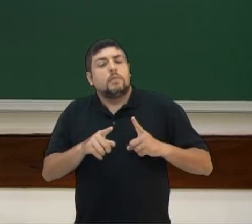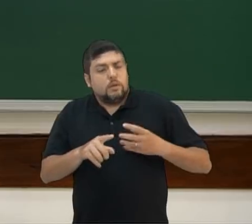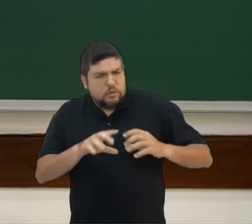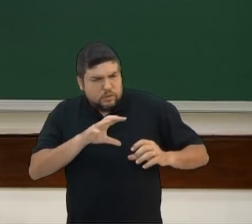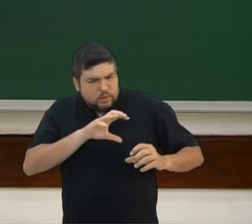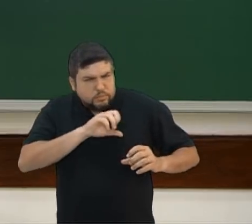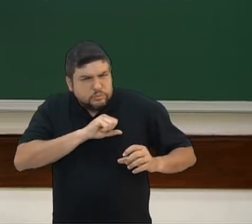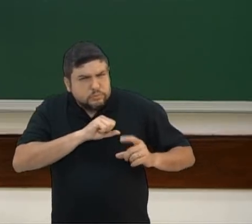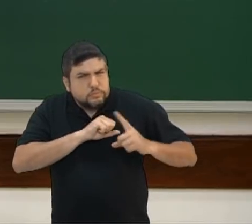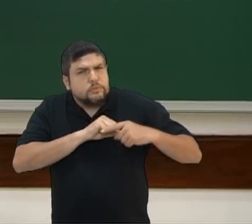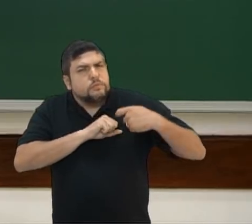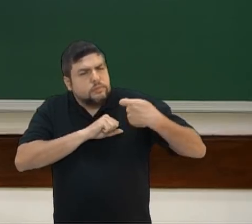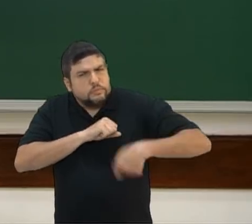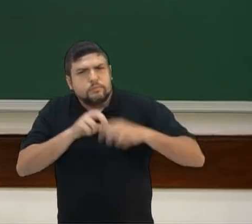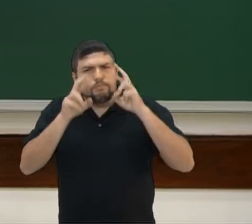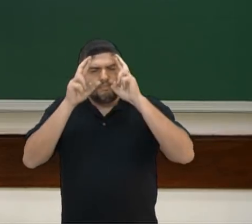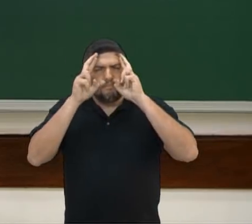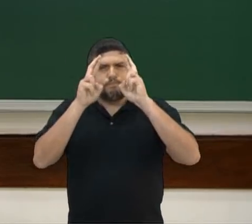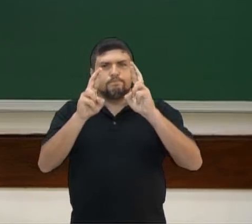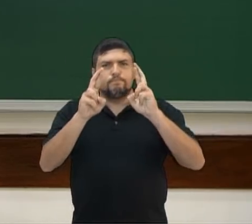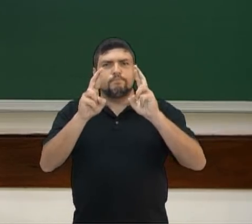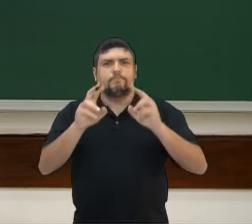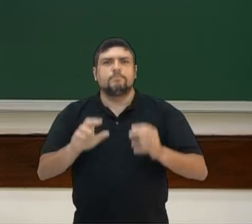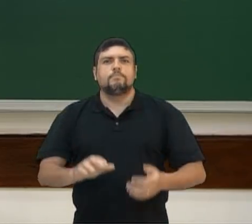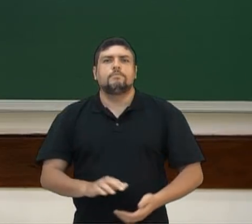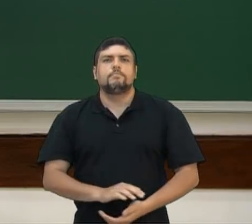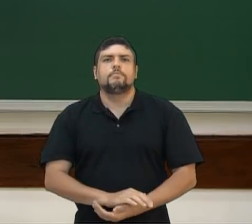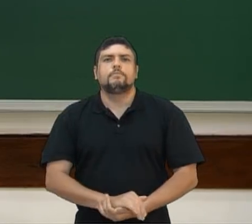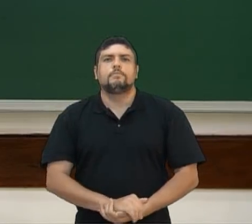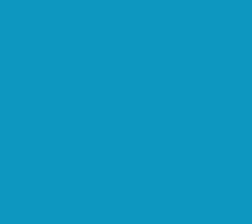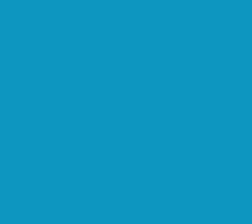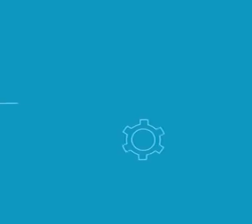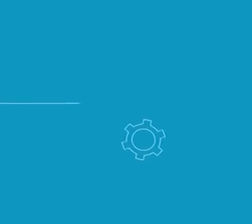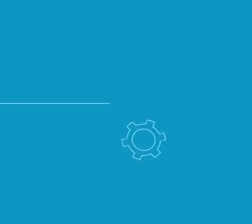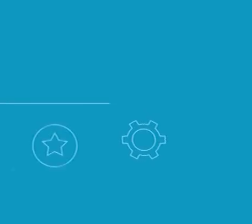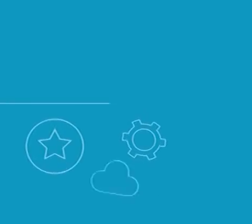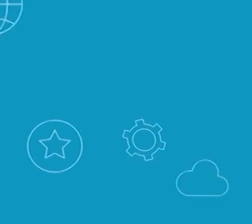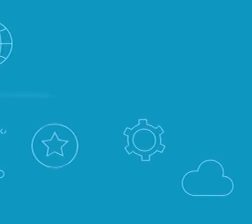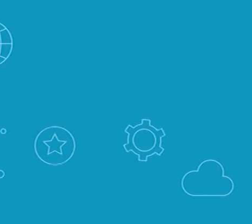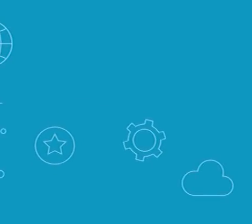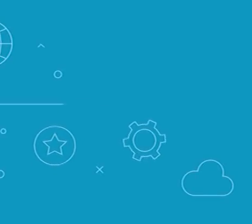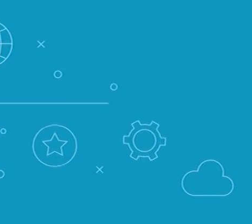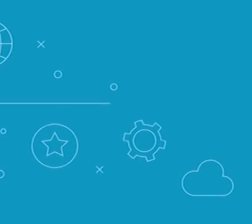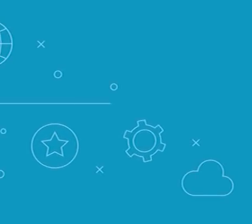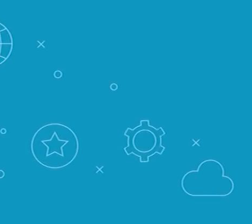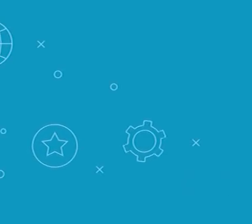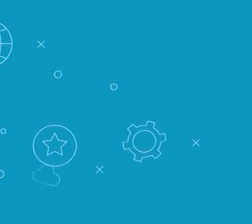menos respeito.